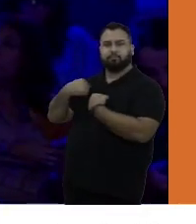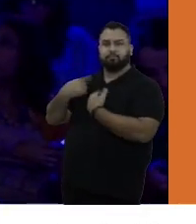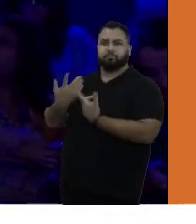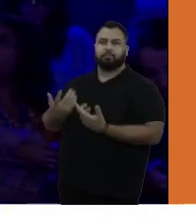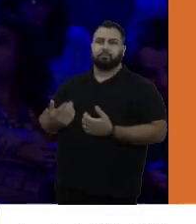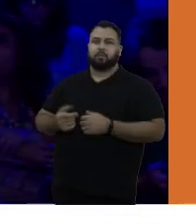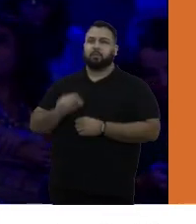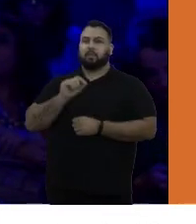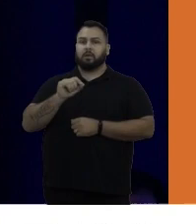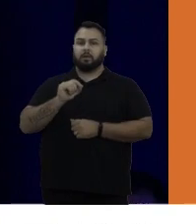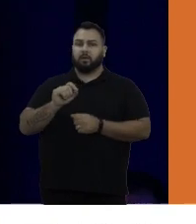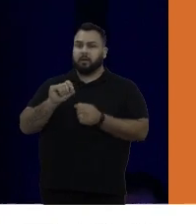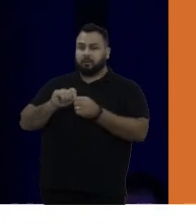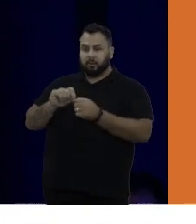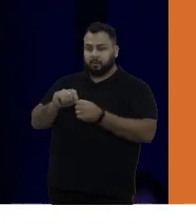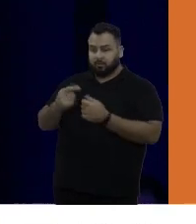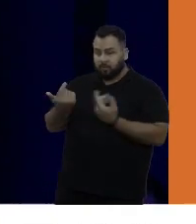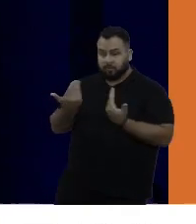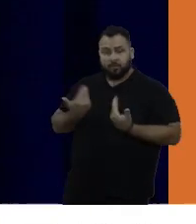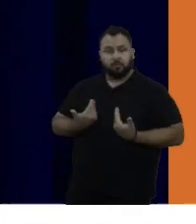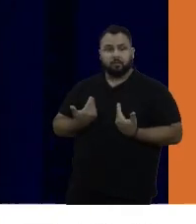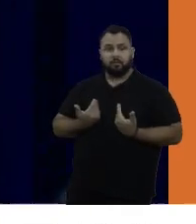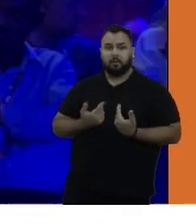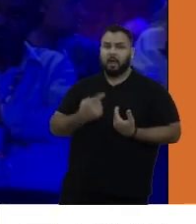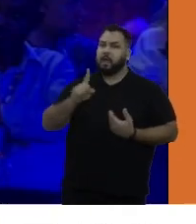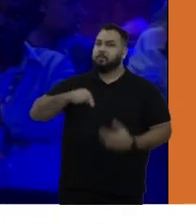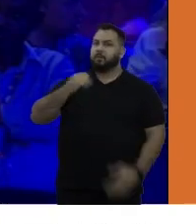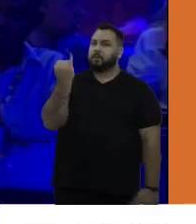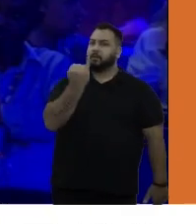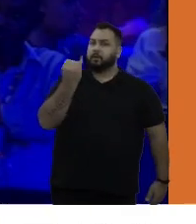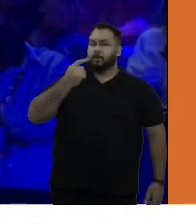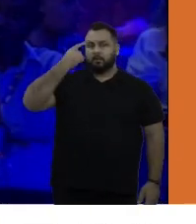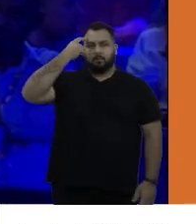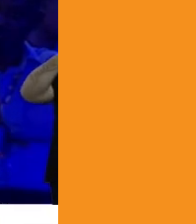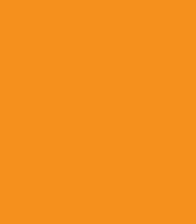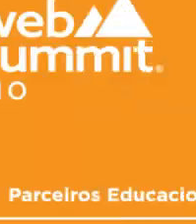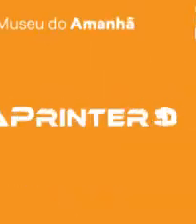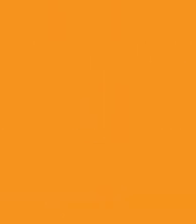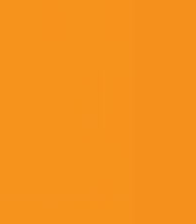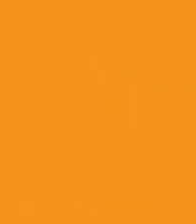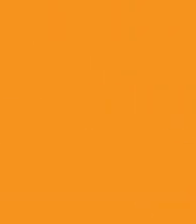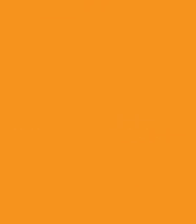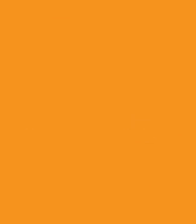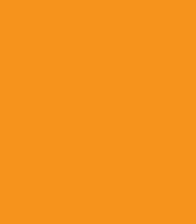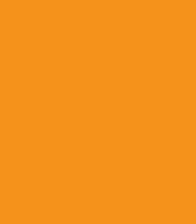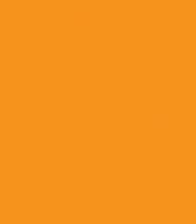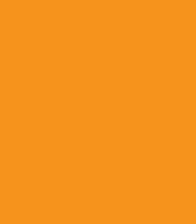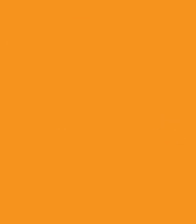gente? Essa é uma coisa importante da gente pensar, né? Também na educação.